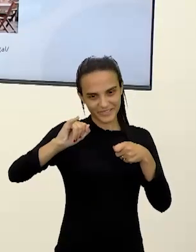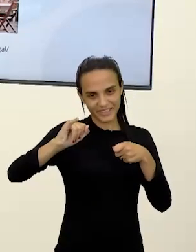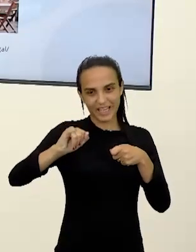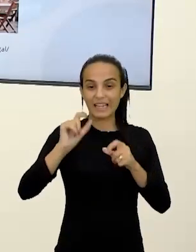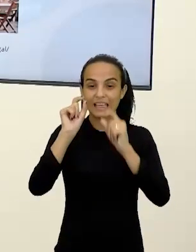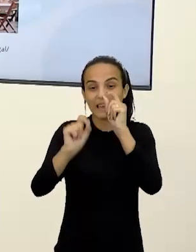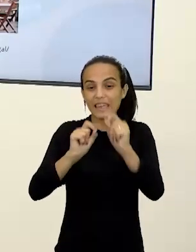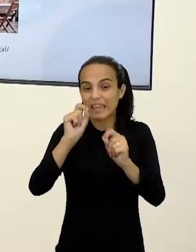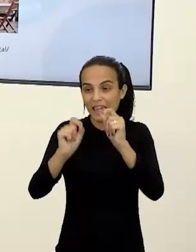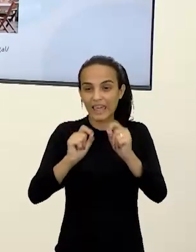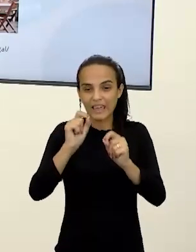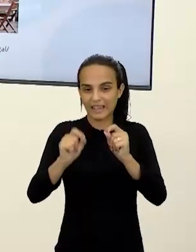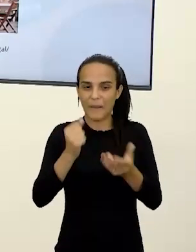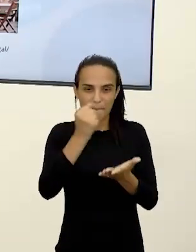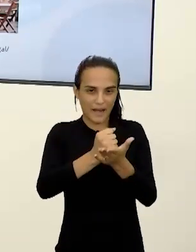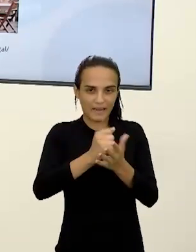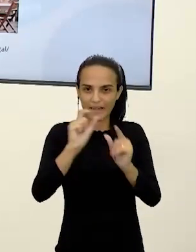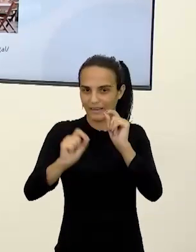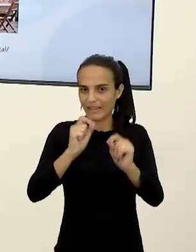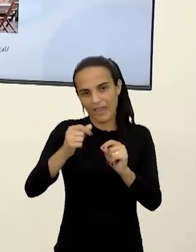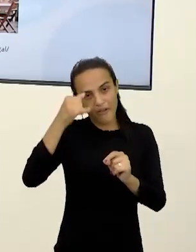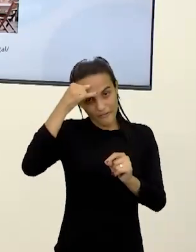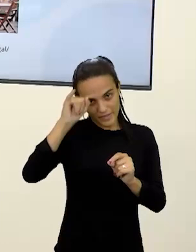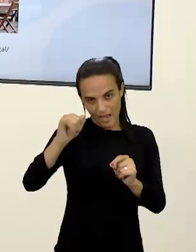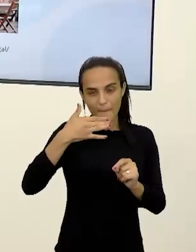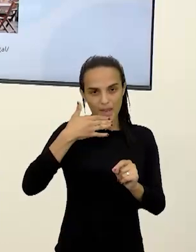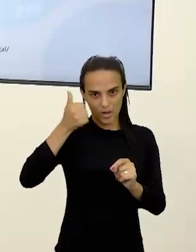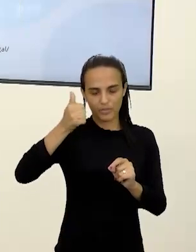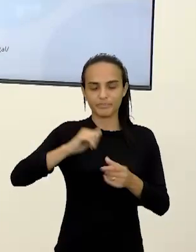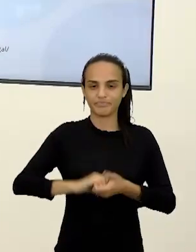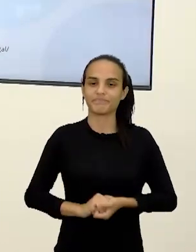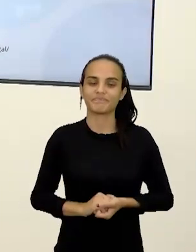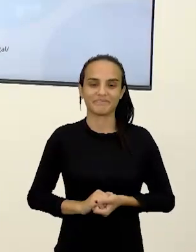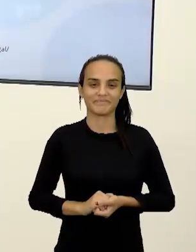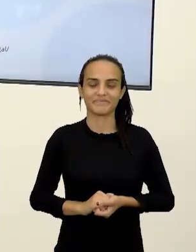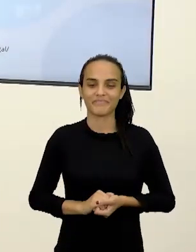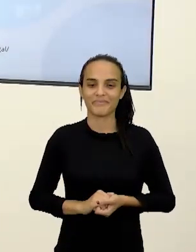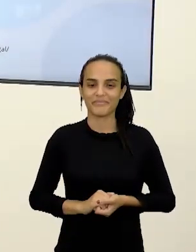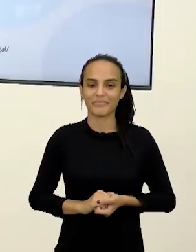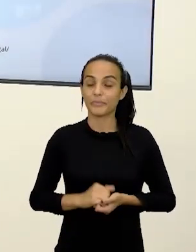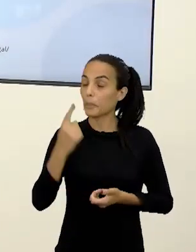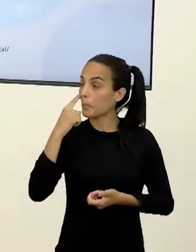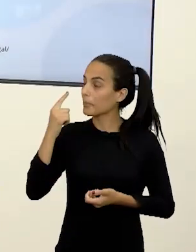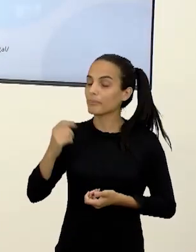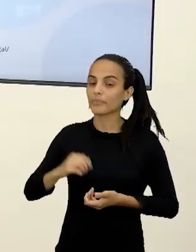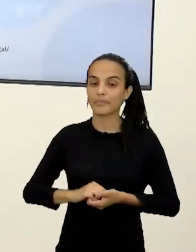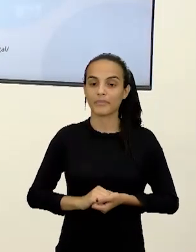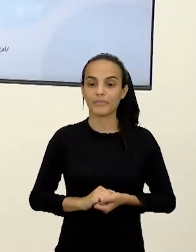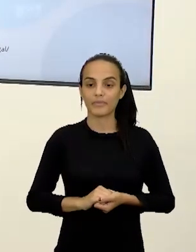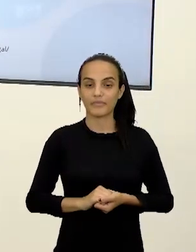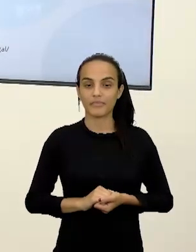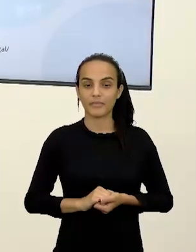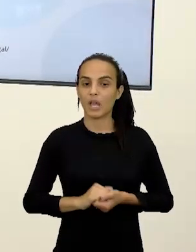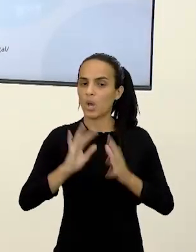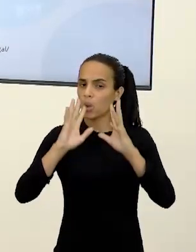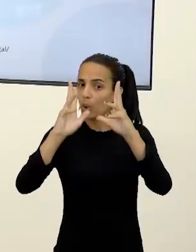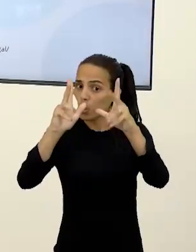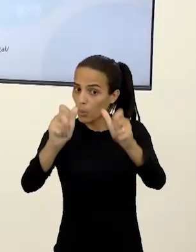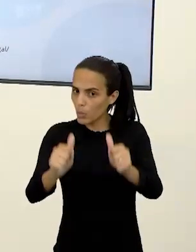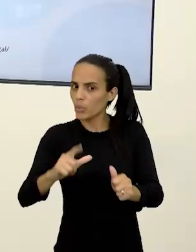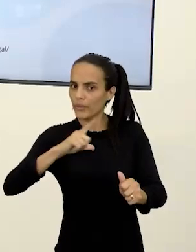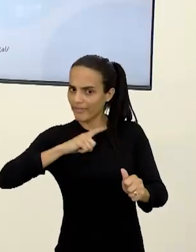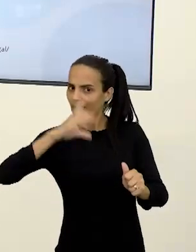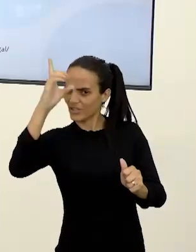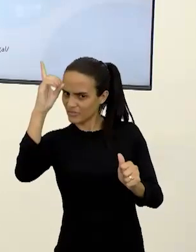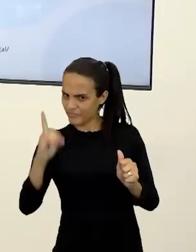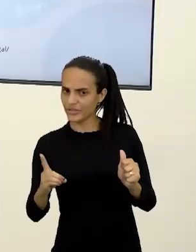quem são essas marcas ou afins, tá? Então a gente vai fazer a desentendida. E aí o que acontece? Tudo tem direito autoral, então? Então